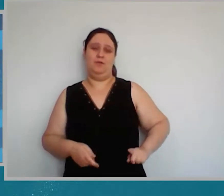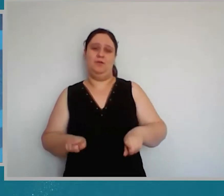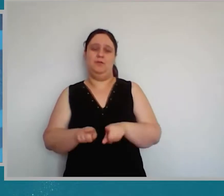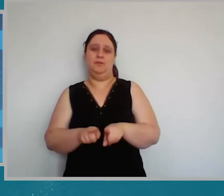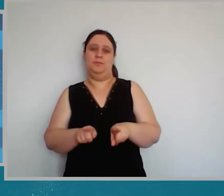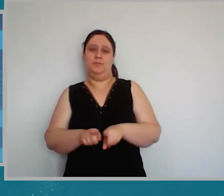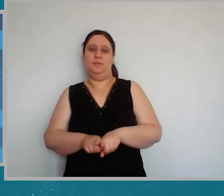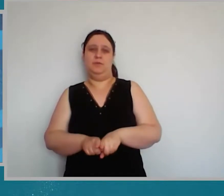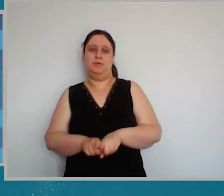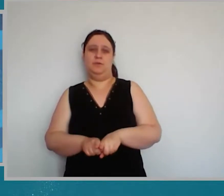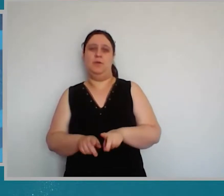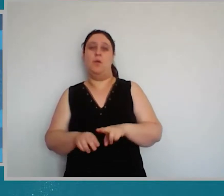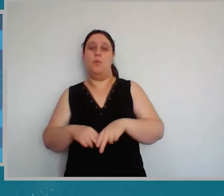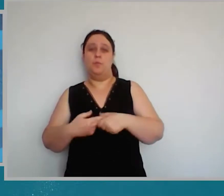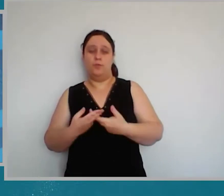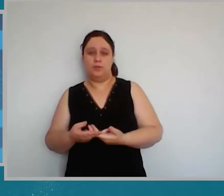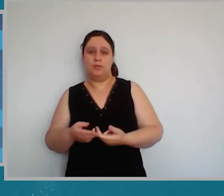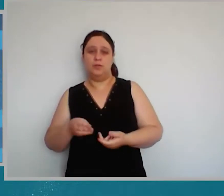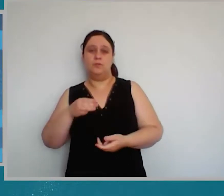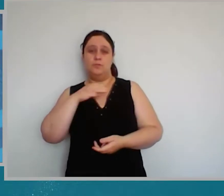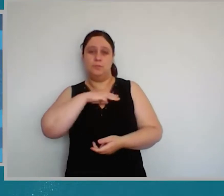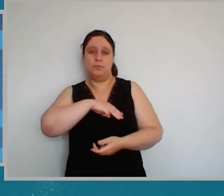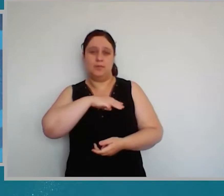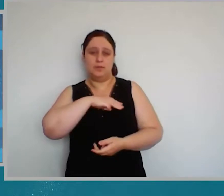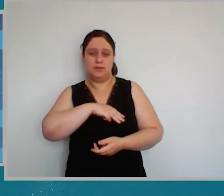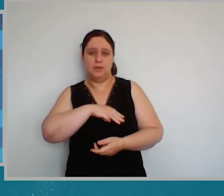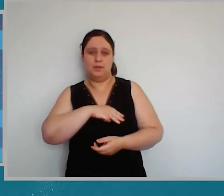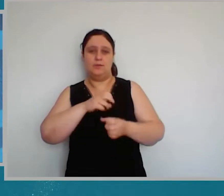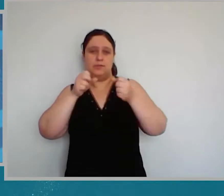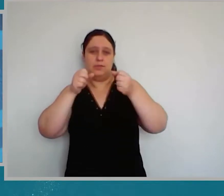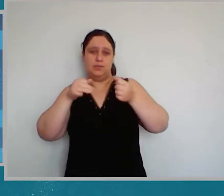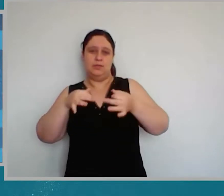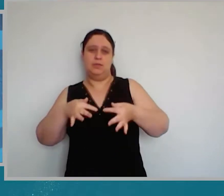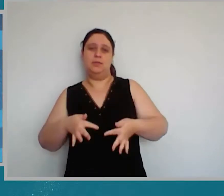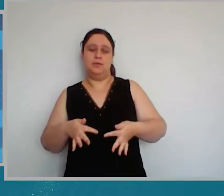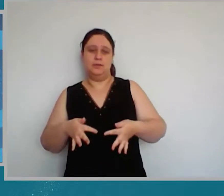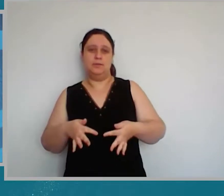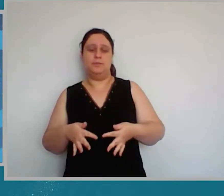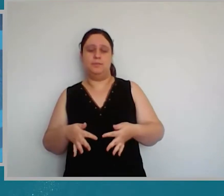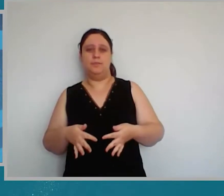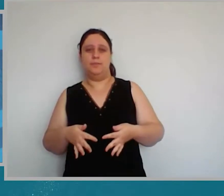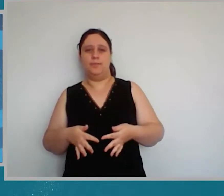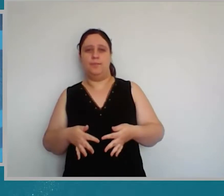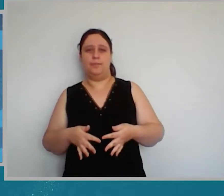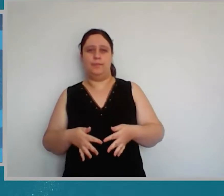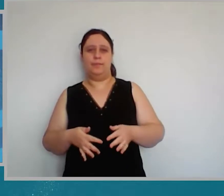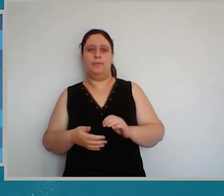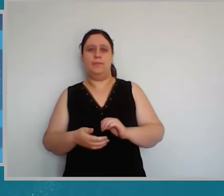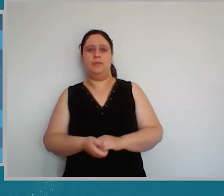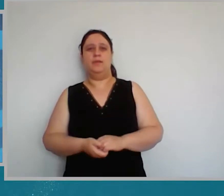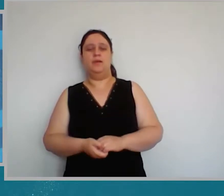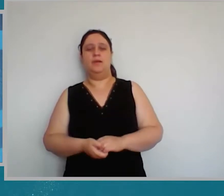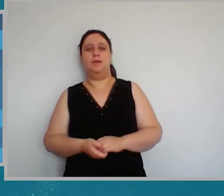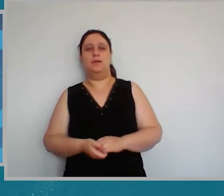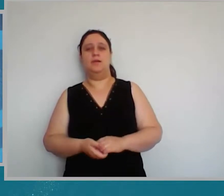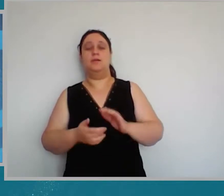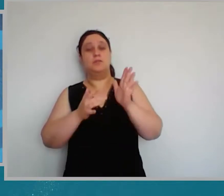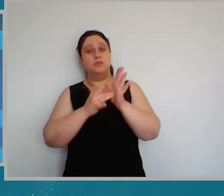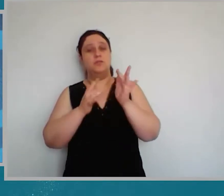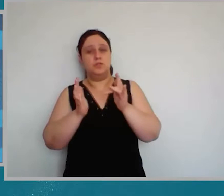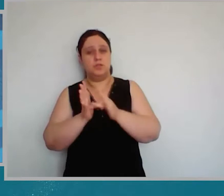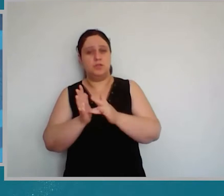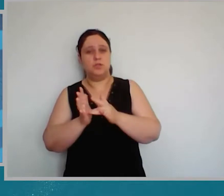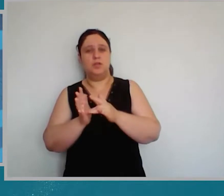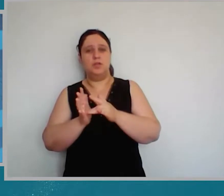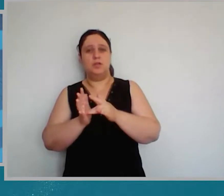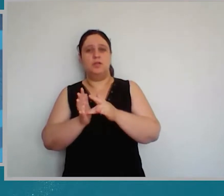Portanto, o livro de Mateus, ele aborda pelo ângulo de que nosso Senhor Jesus Cristo, ele veio